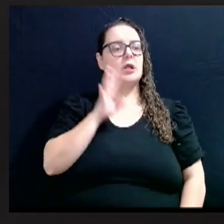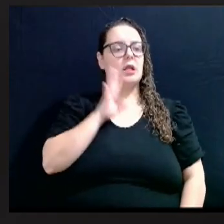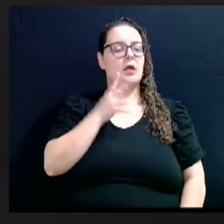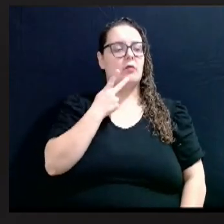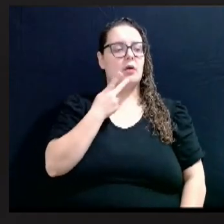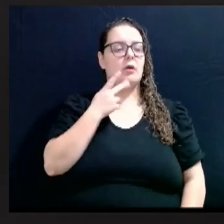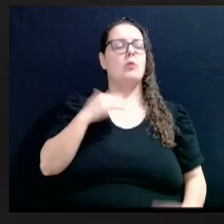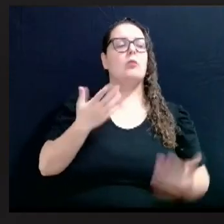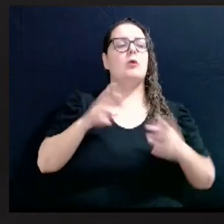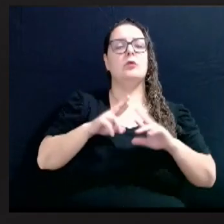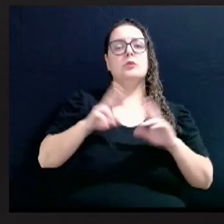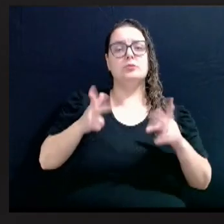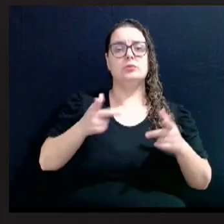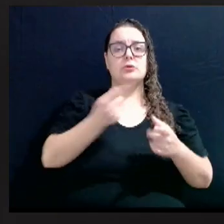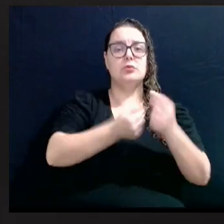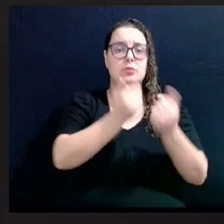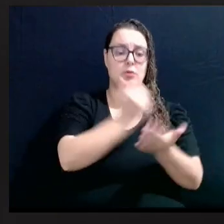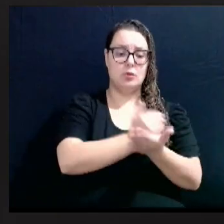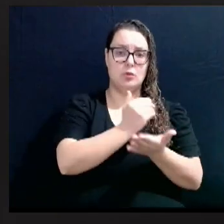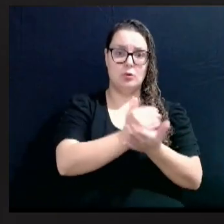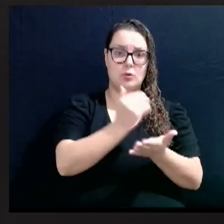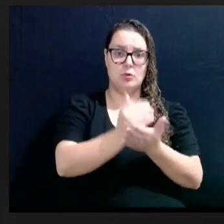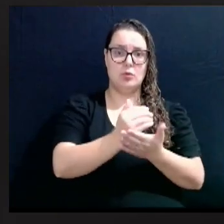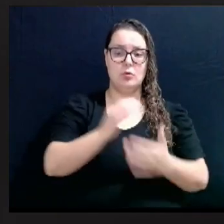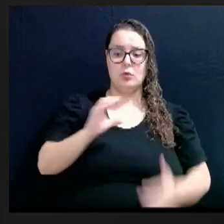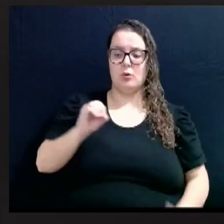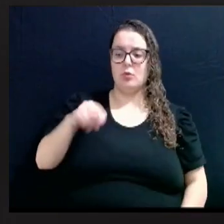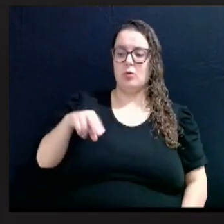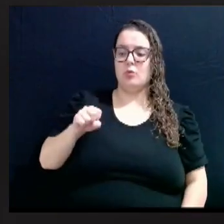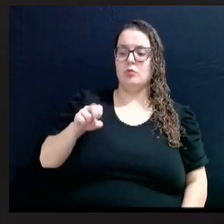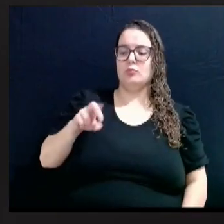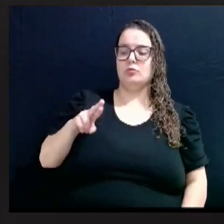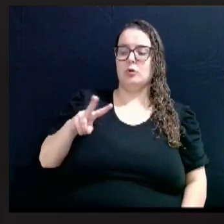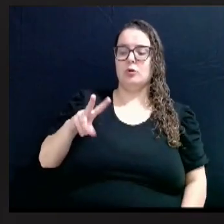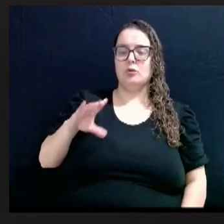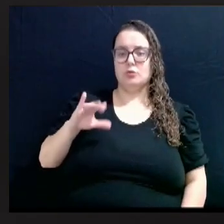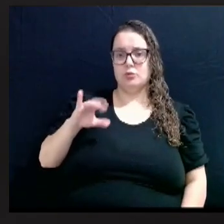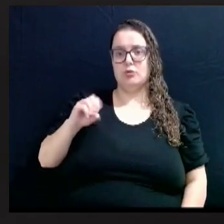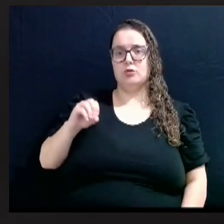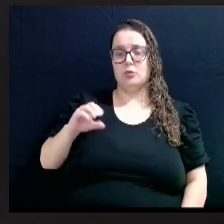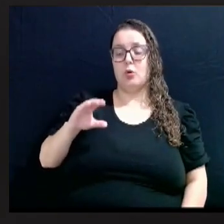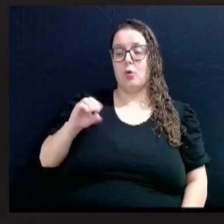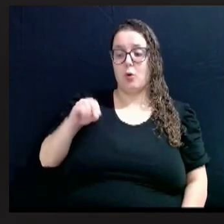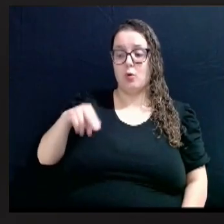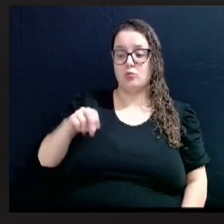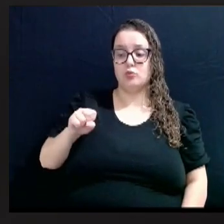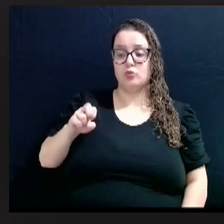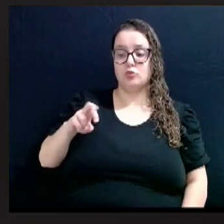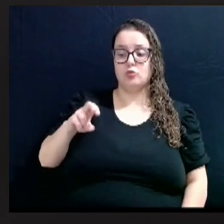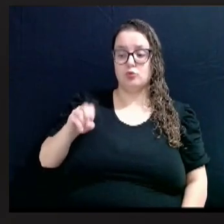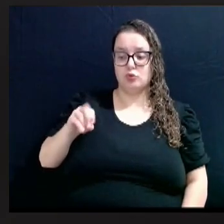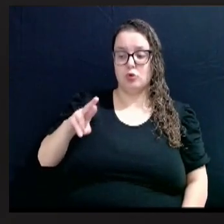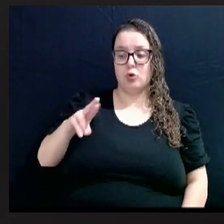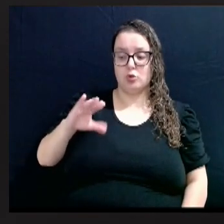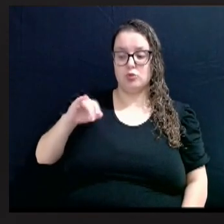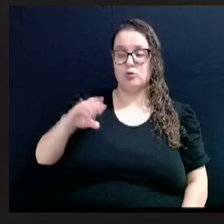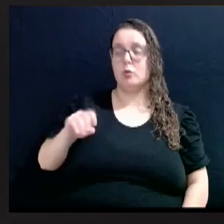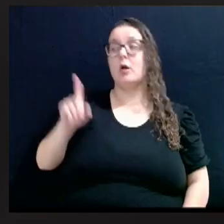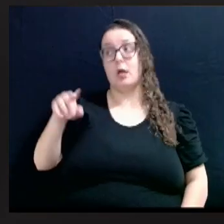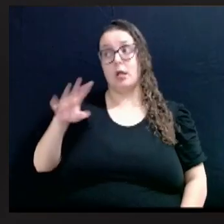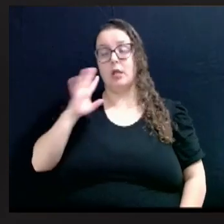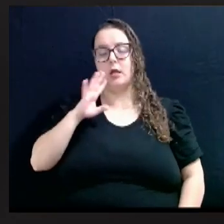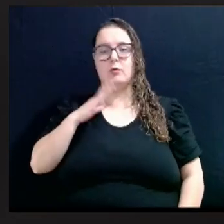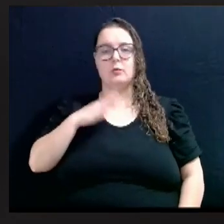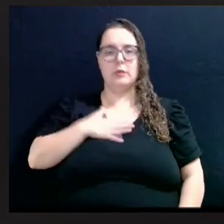o financiamento e o consórcio imobiliário? Bacana. Consórcio imobiliário, na minha opinião,